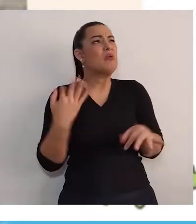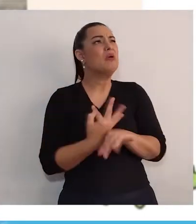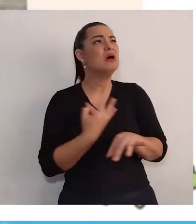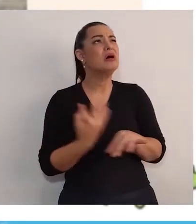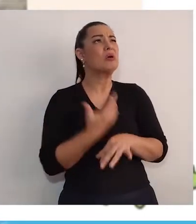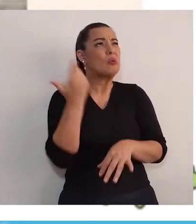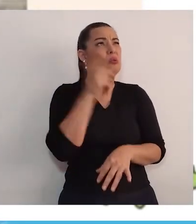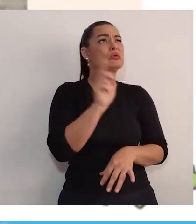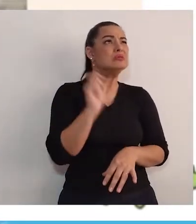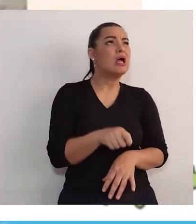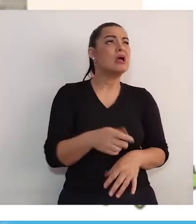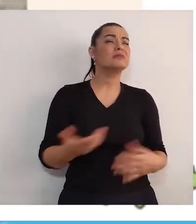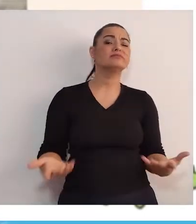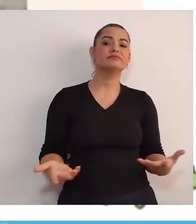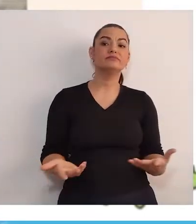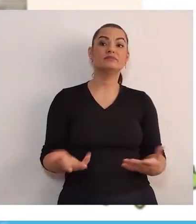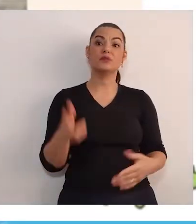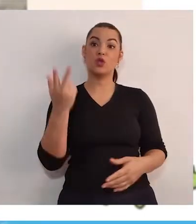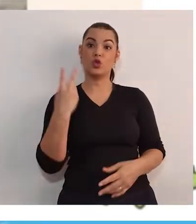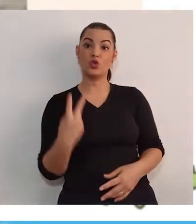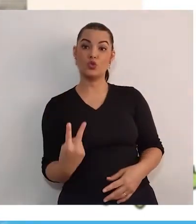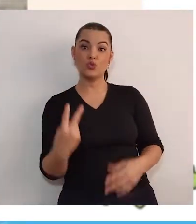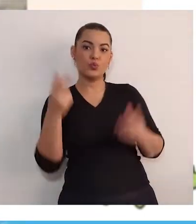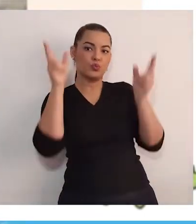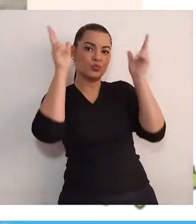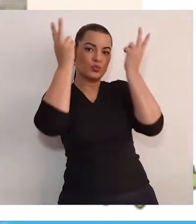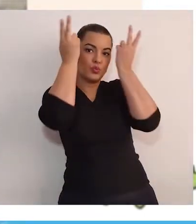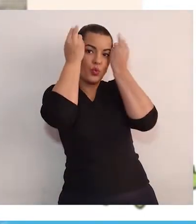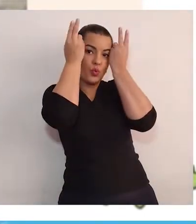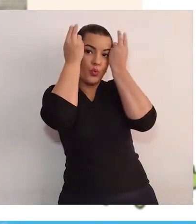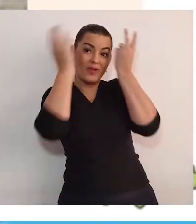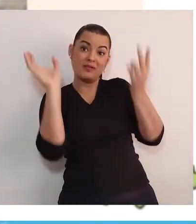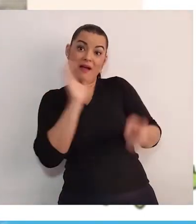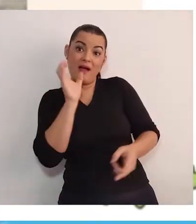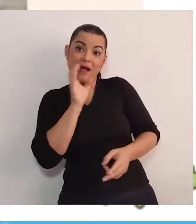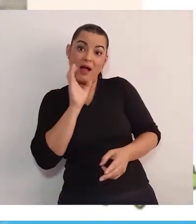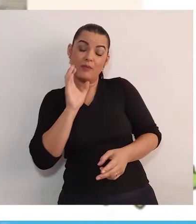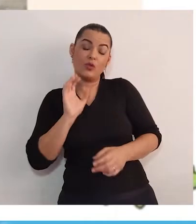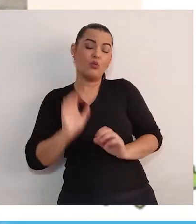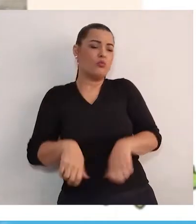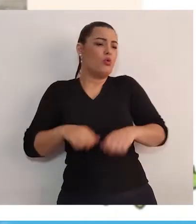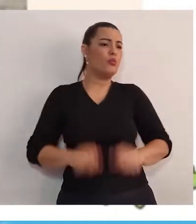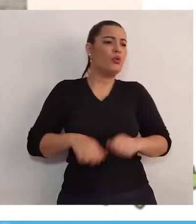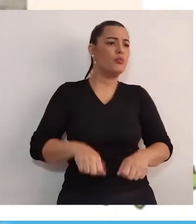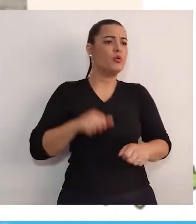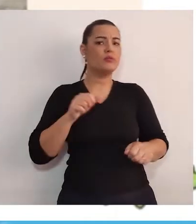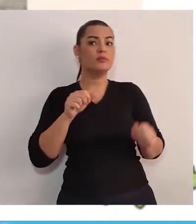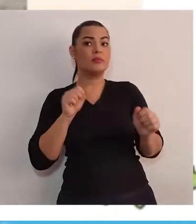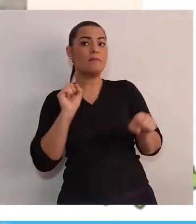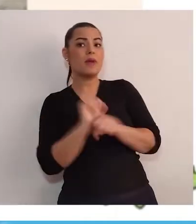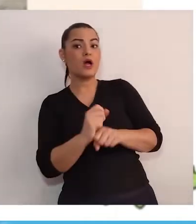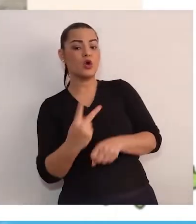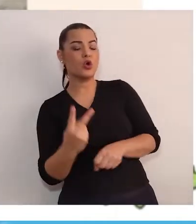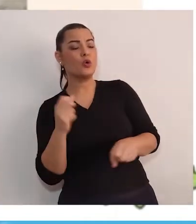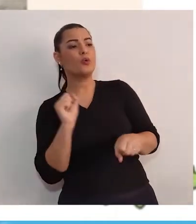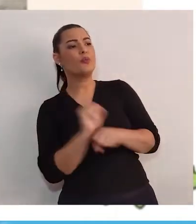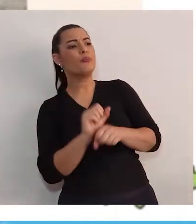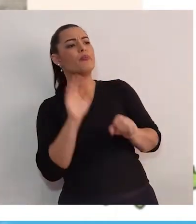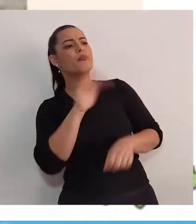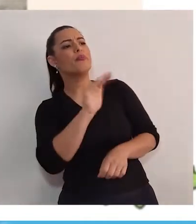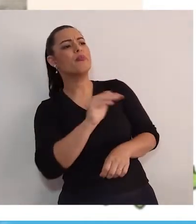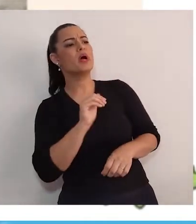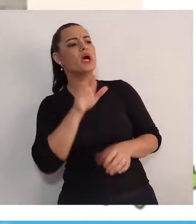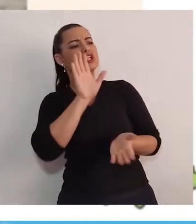aguentar? Dois coelhos ligeiros pegaram no jacaré primeiro para ver quem ia perguntar.